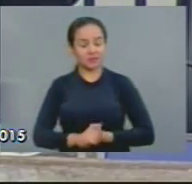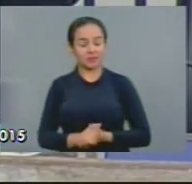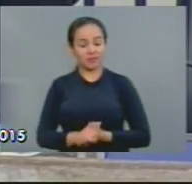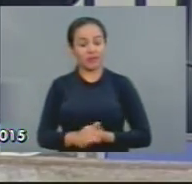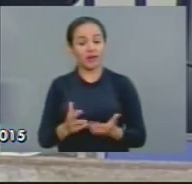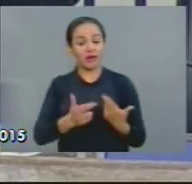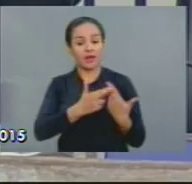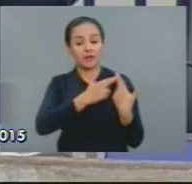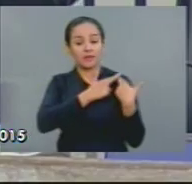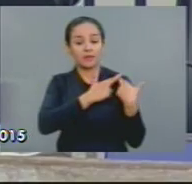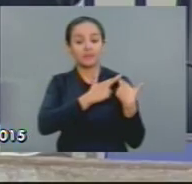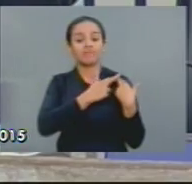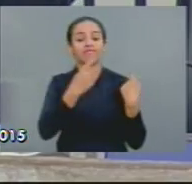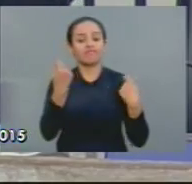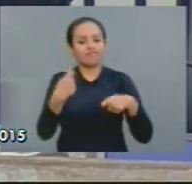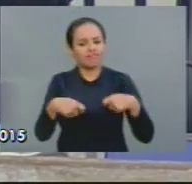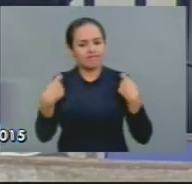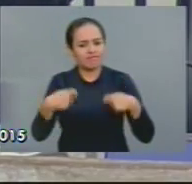responsabilidade,